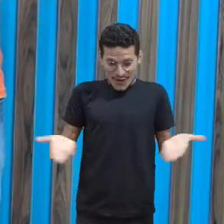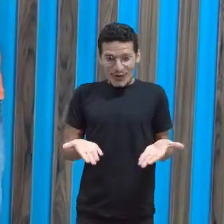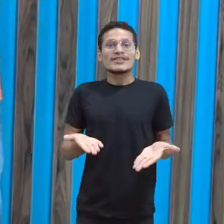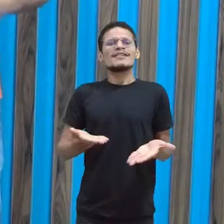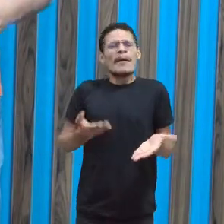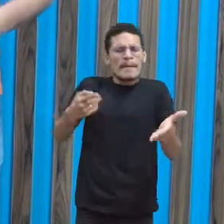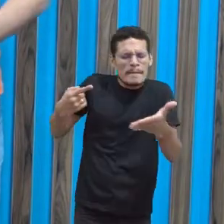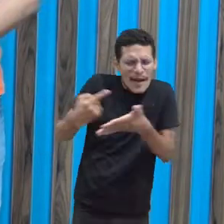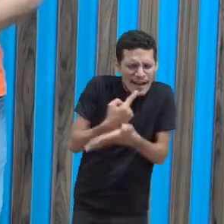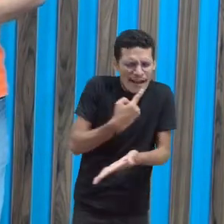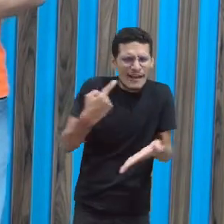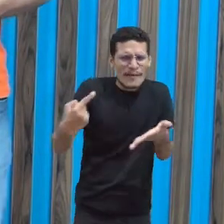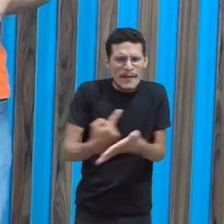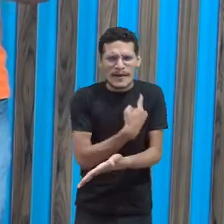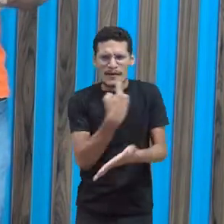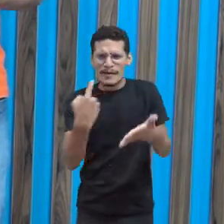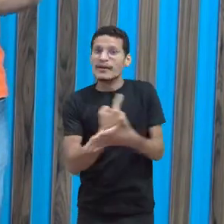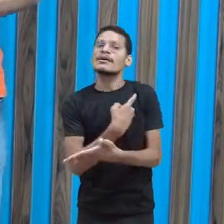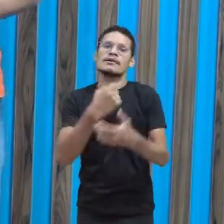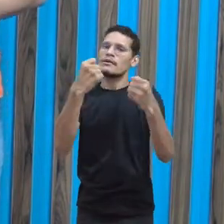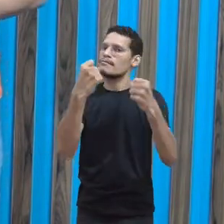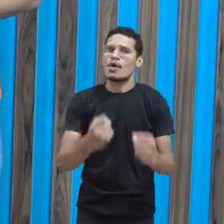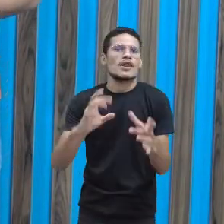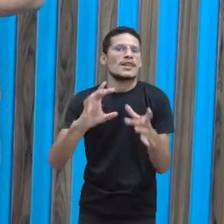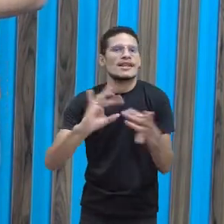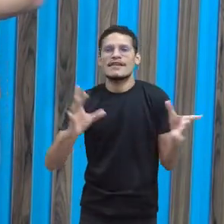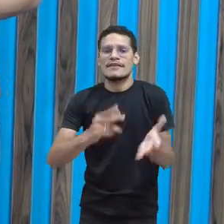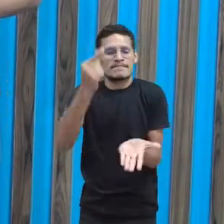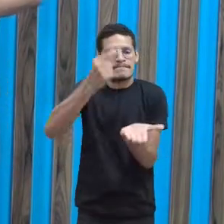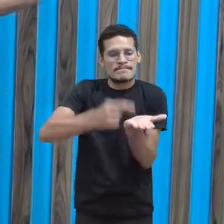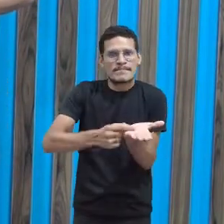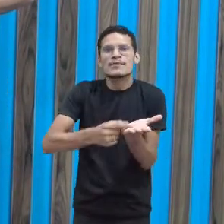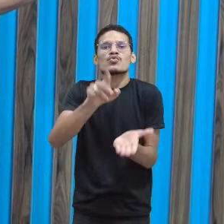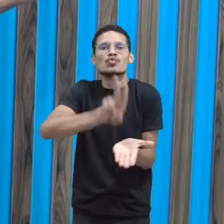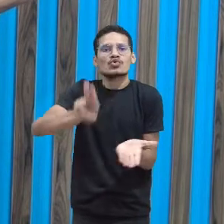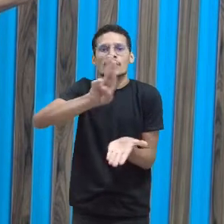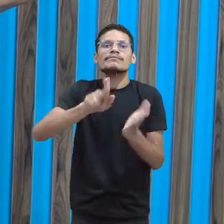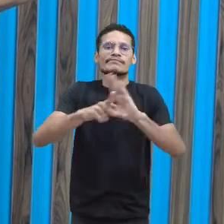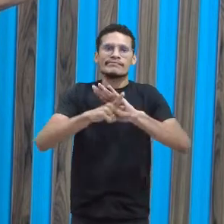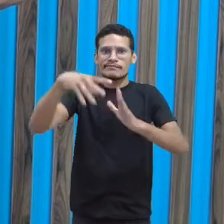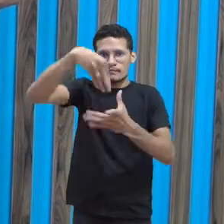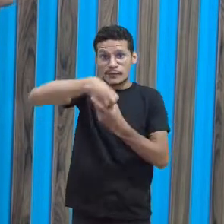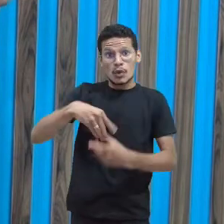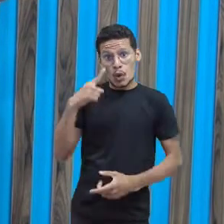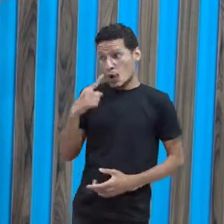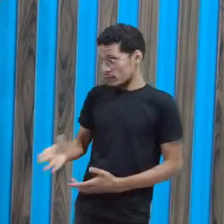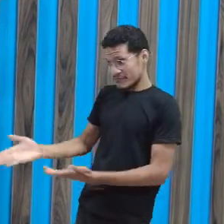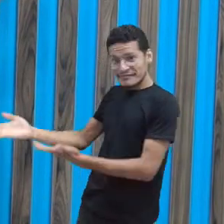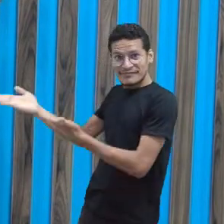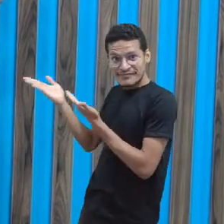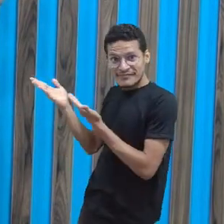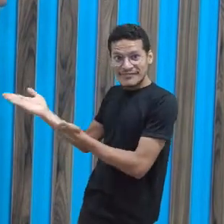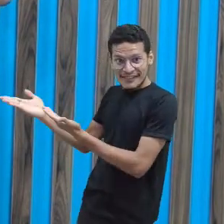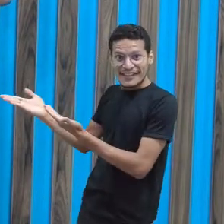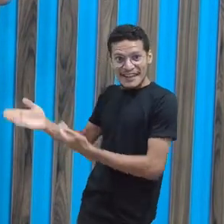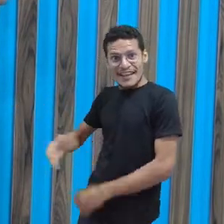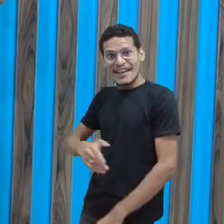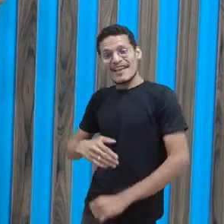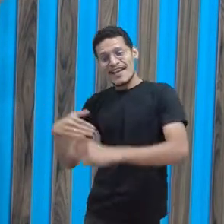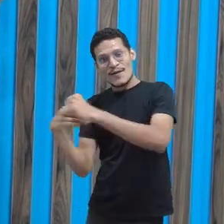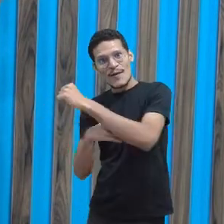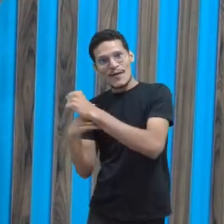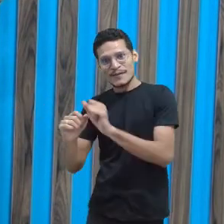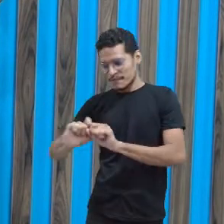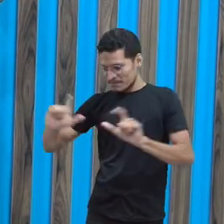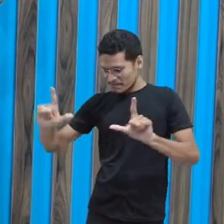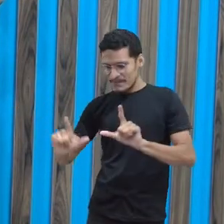trazer perguntas, tá certo? Então, vocês podem utilizar o nosso aplicativo do Educa Recife, tá aqui, ó, os QR Codes para